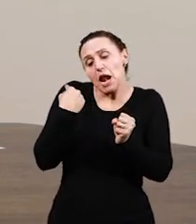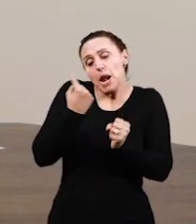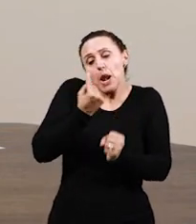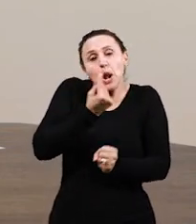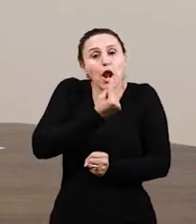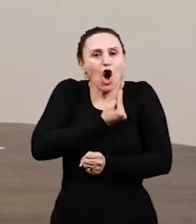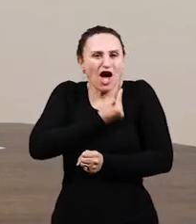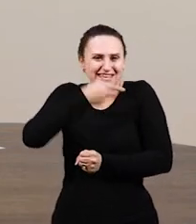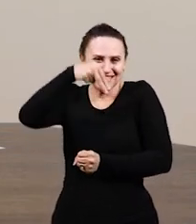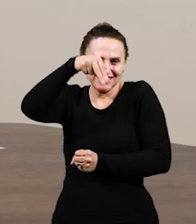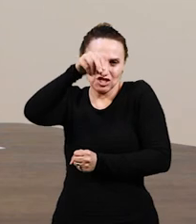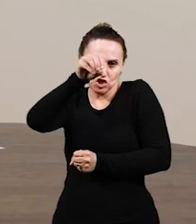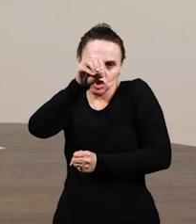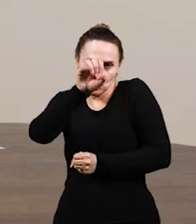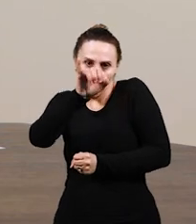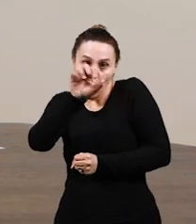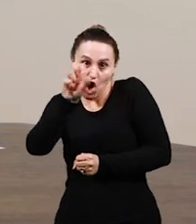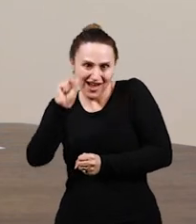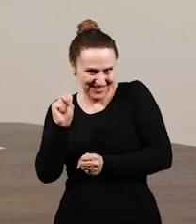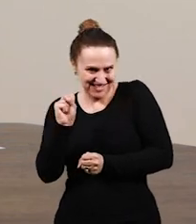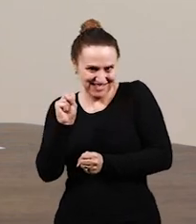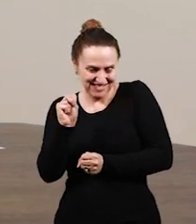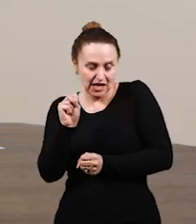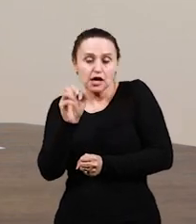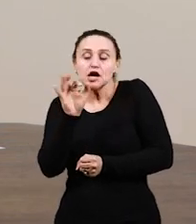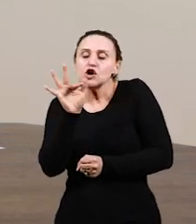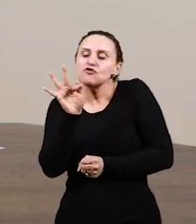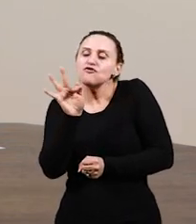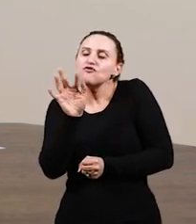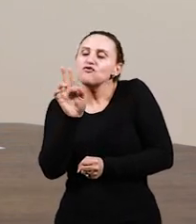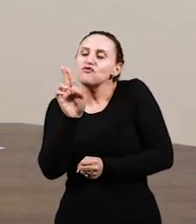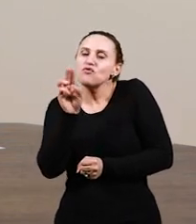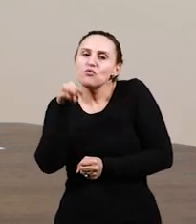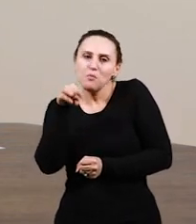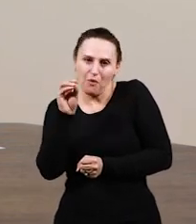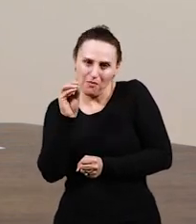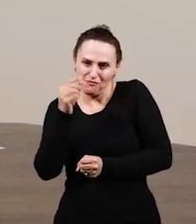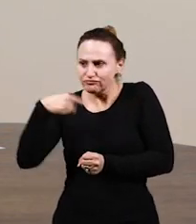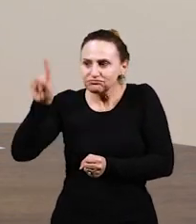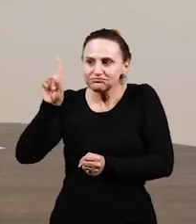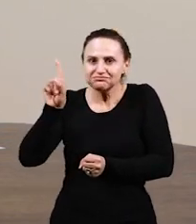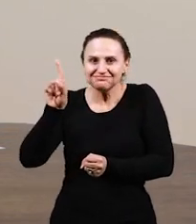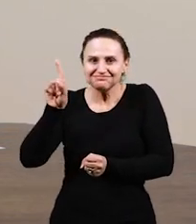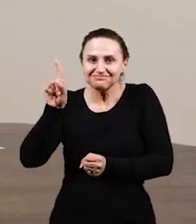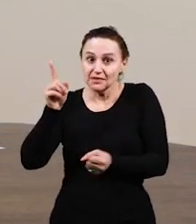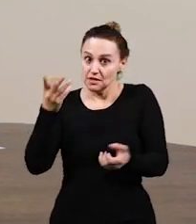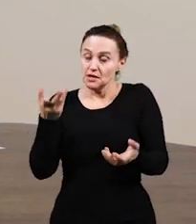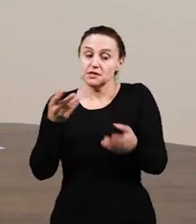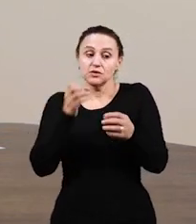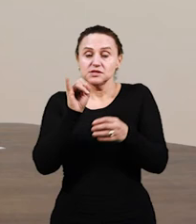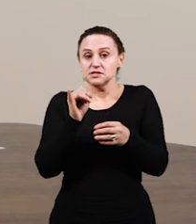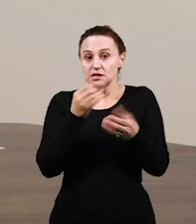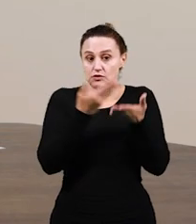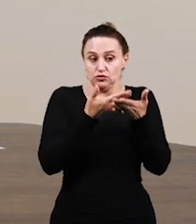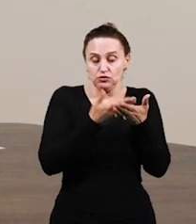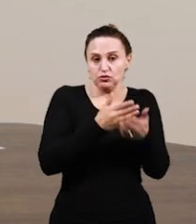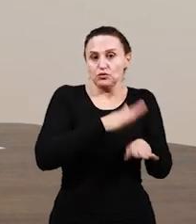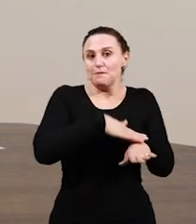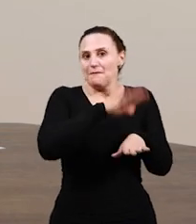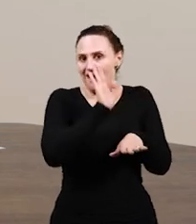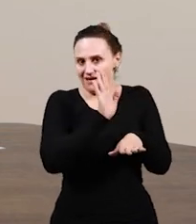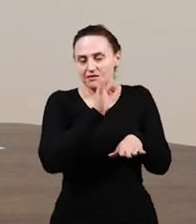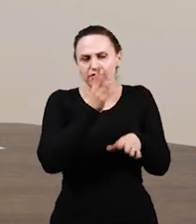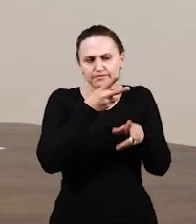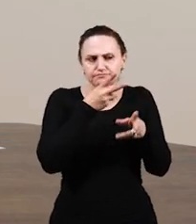também está relacionado com a classe social e os que tem o maior escolaridade e vão falar nós fomos né então